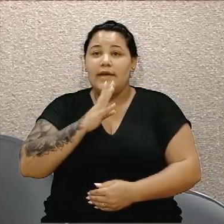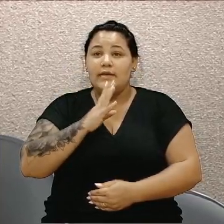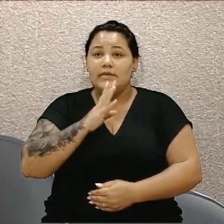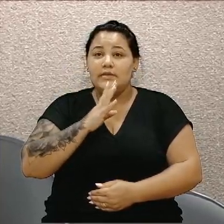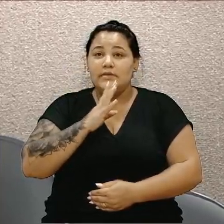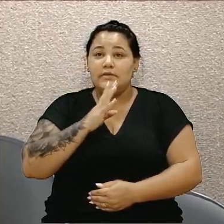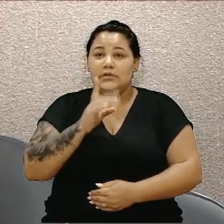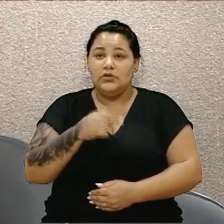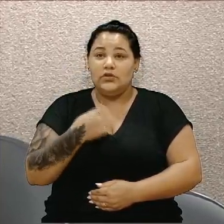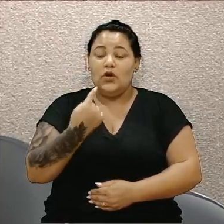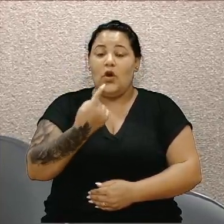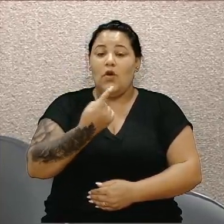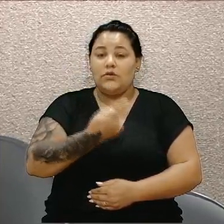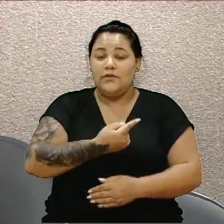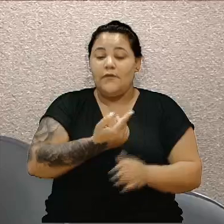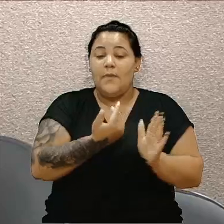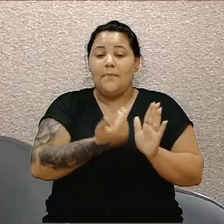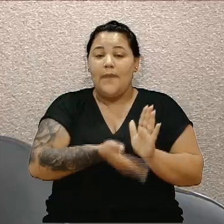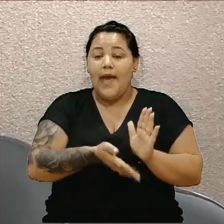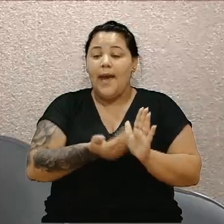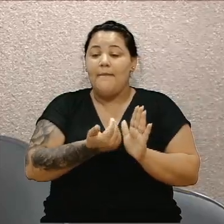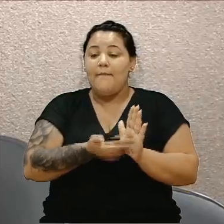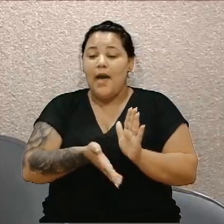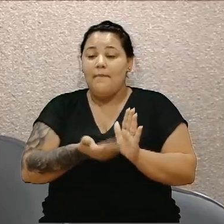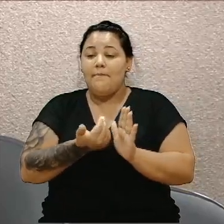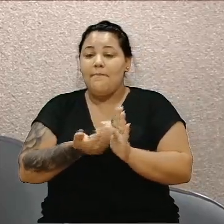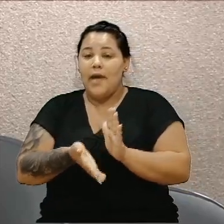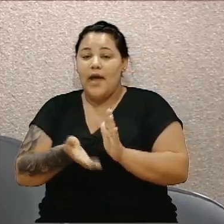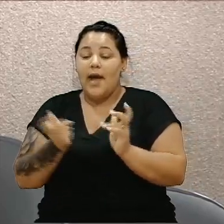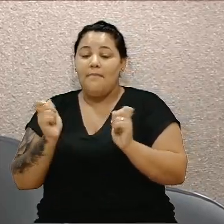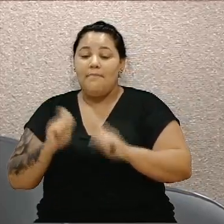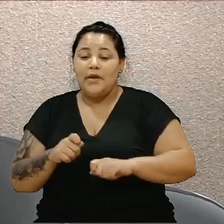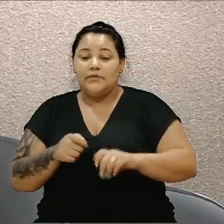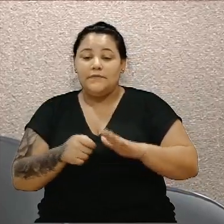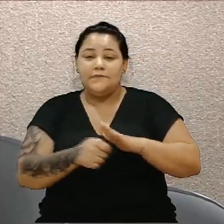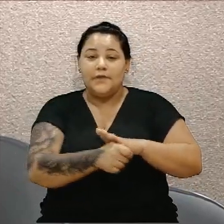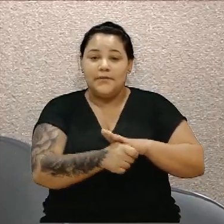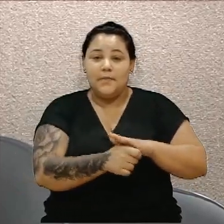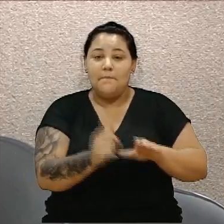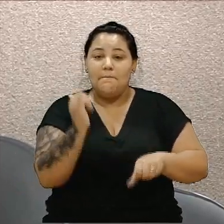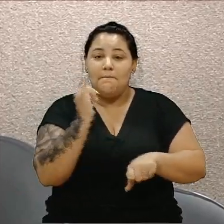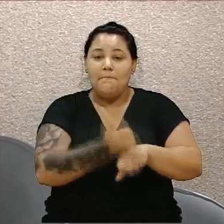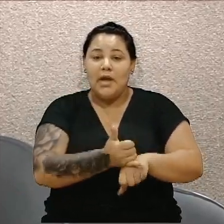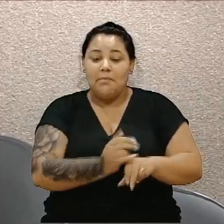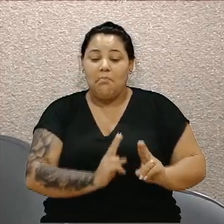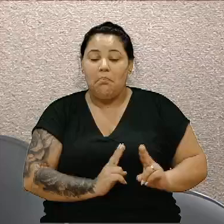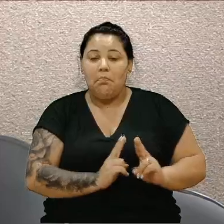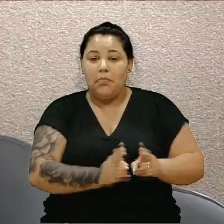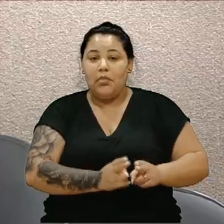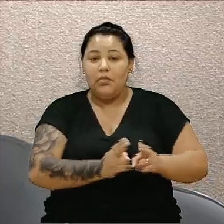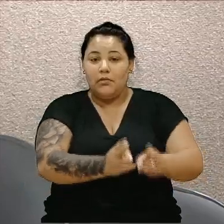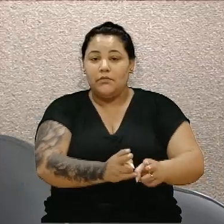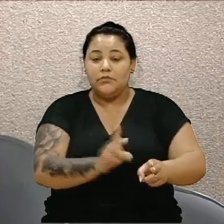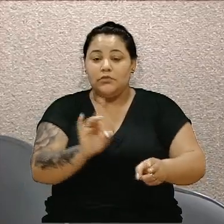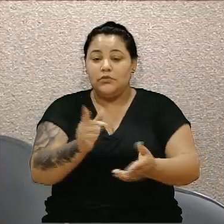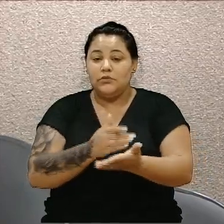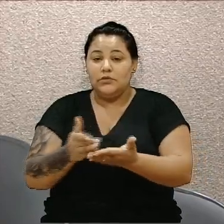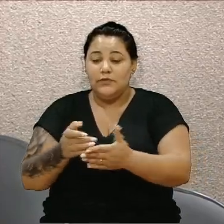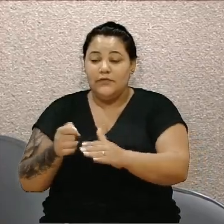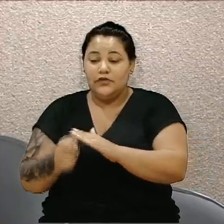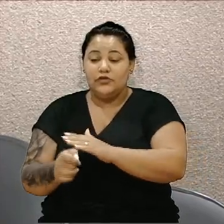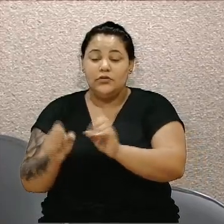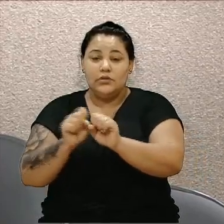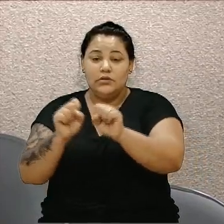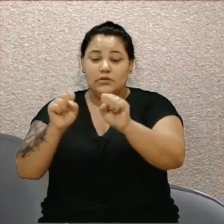nós fomos perdendo a nossa capacidade de investimento em ferrovias e passamos a investir totalmente no